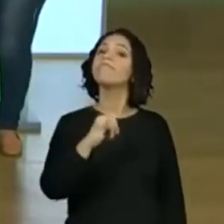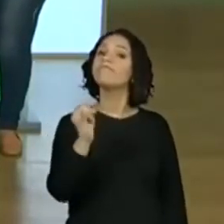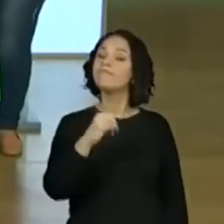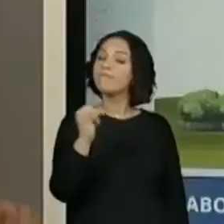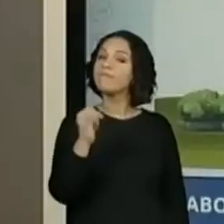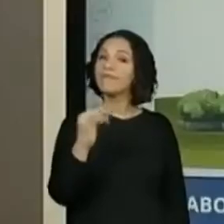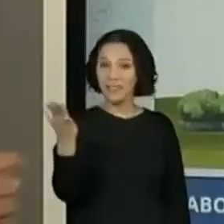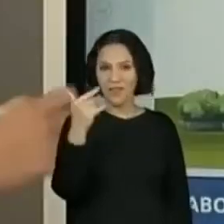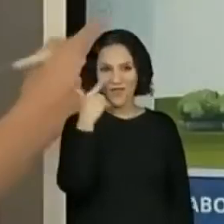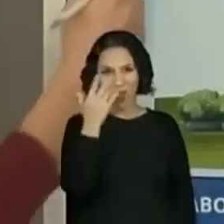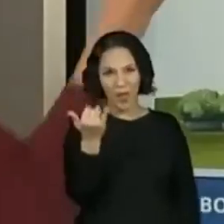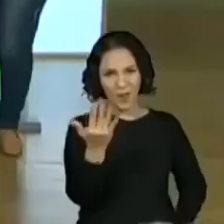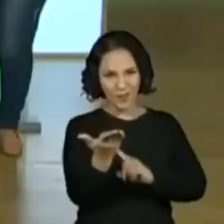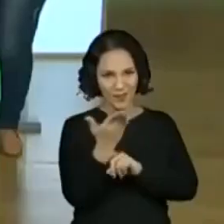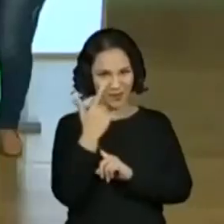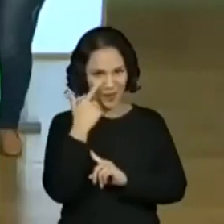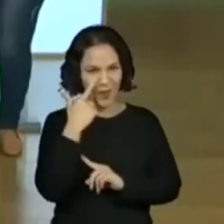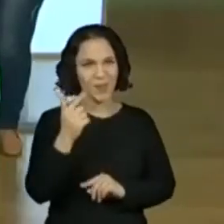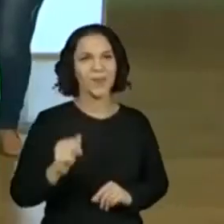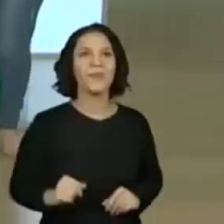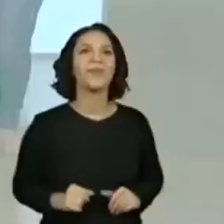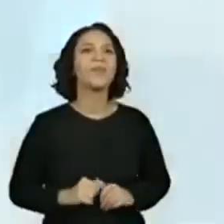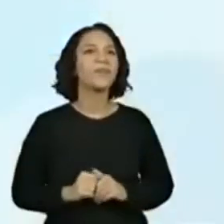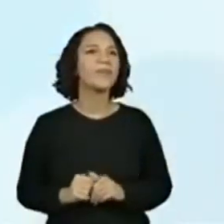guerra. Todo mundo com a professora Kelly, ó.